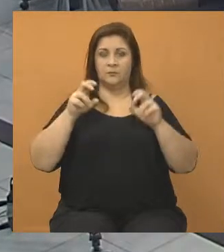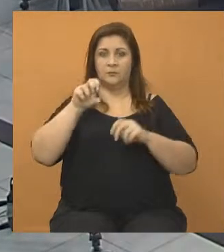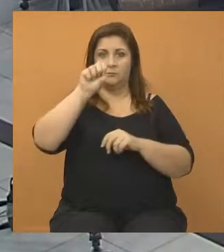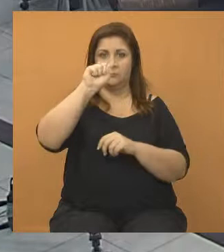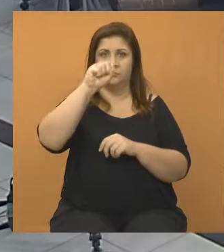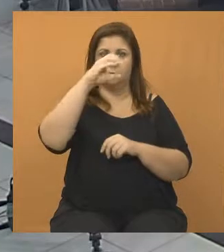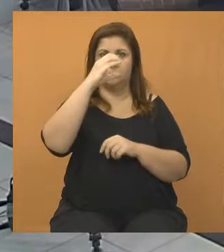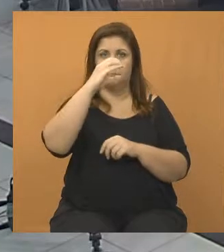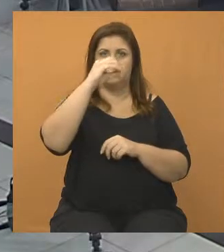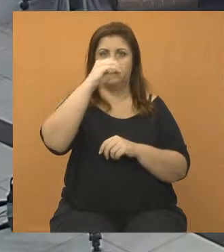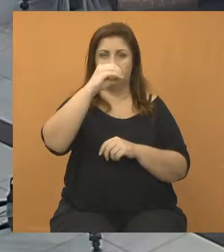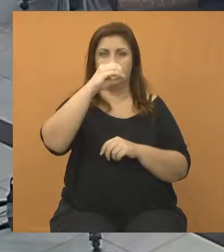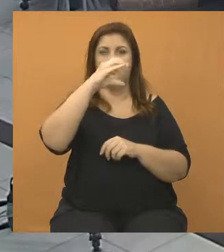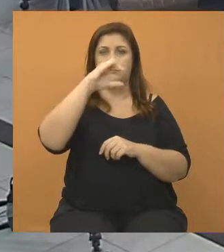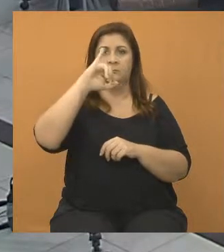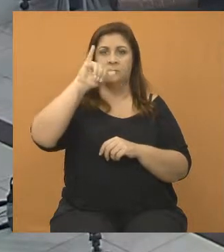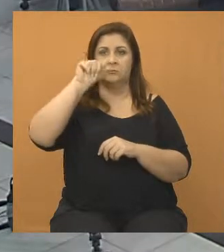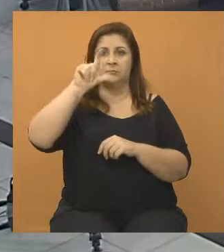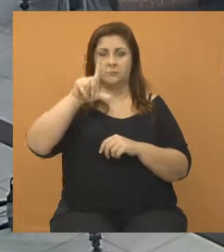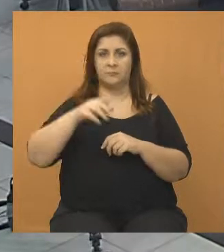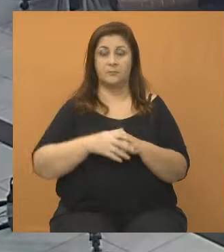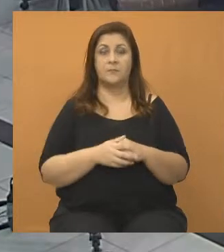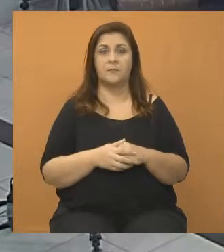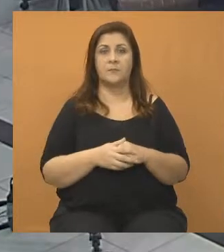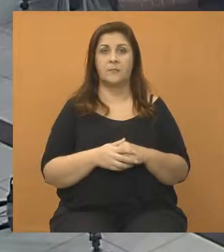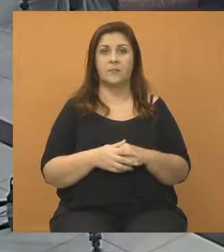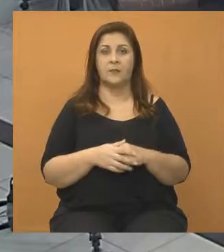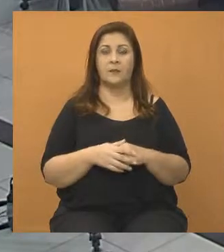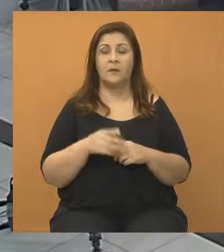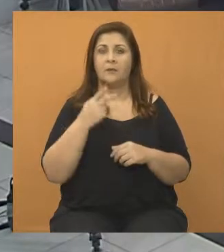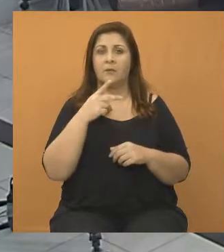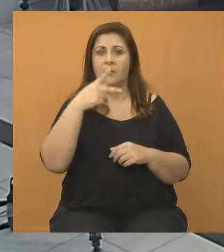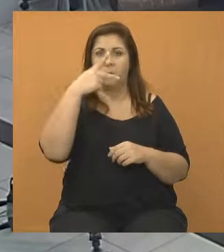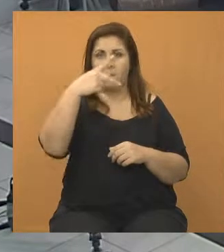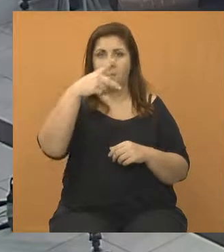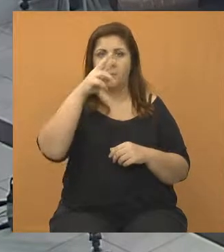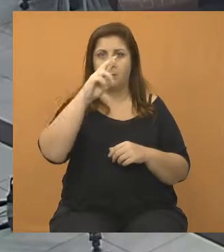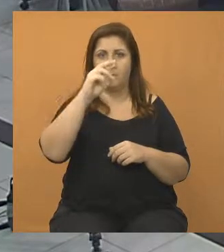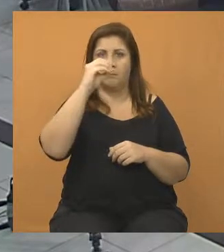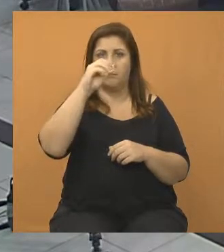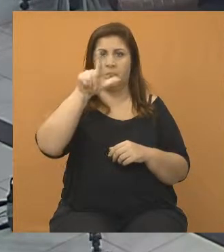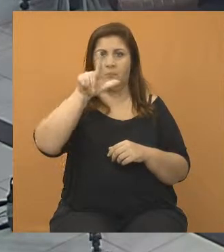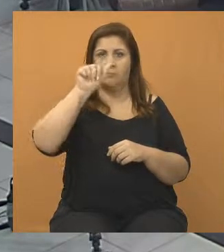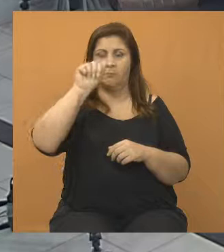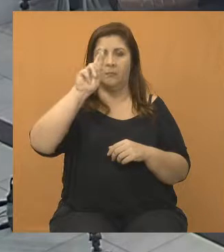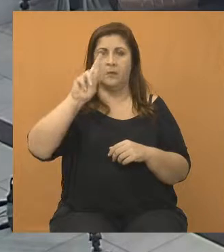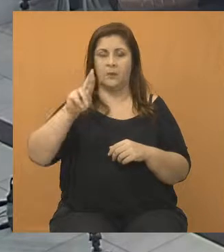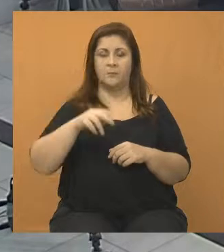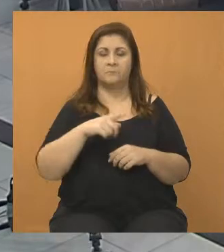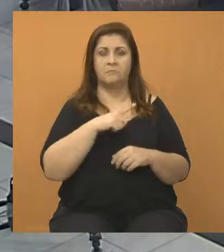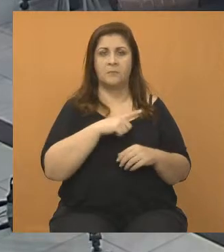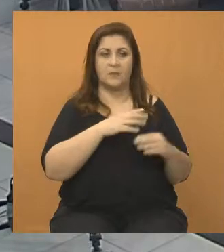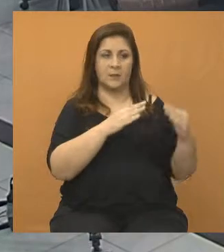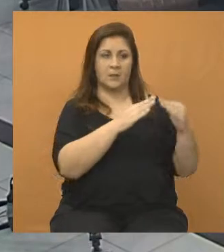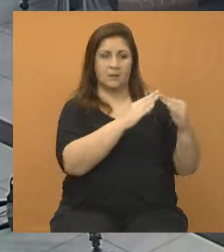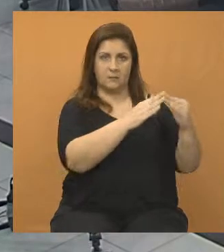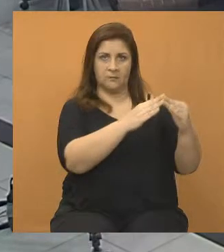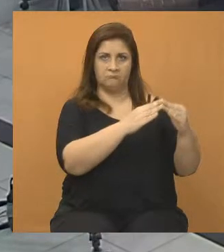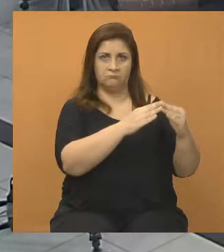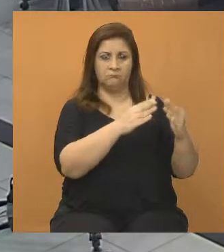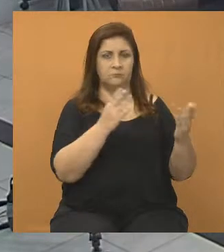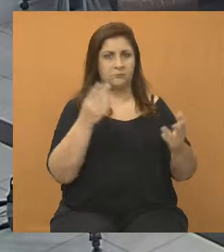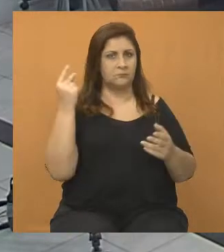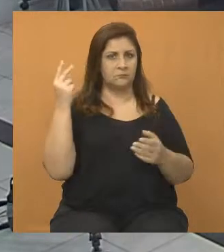Prolar. A gente está vendo que tem muitas áreas de moradia, a gente tem um plano habitacional de 2010